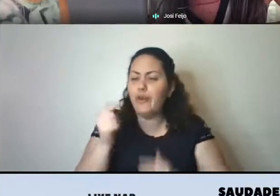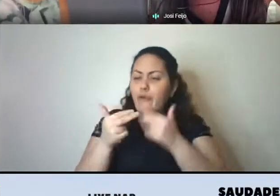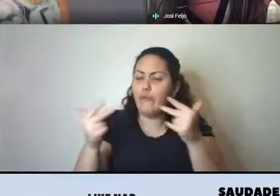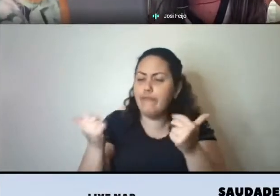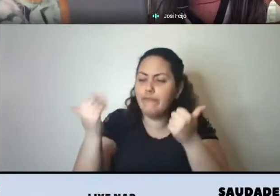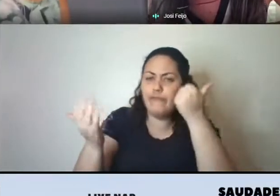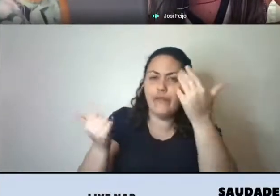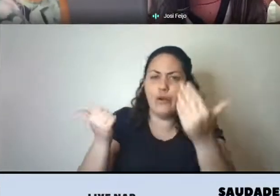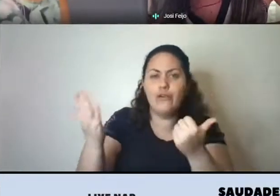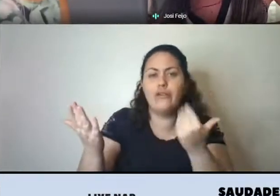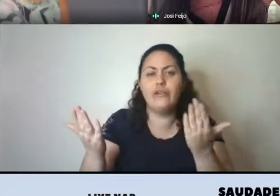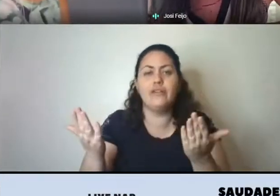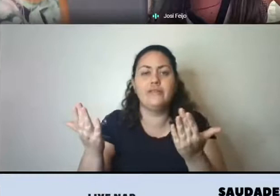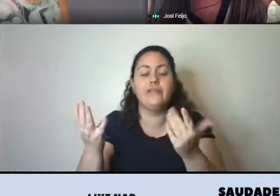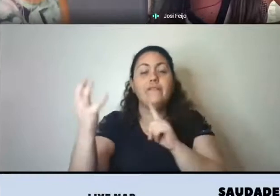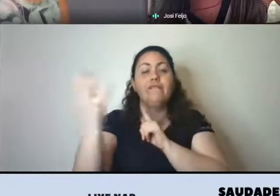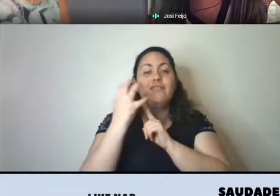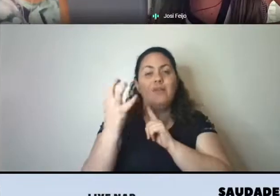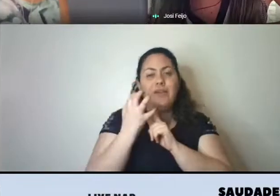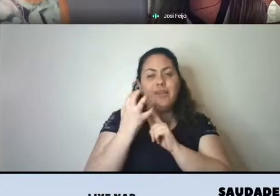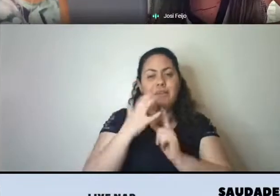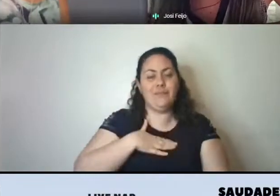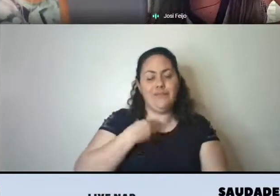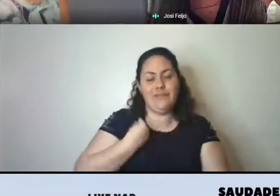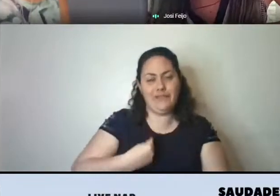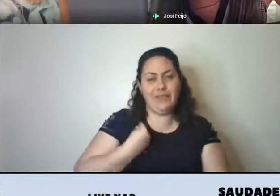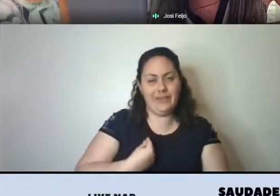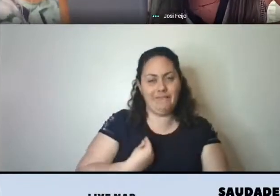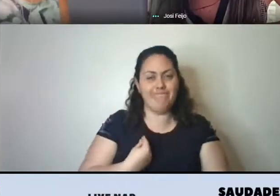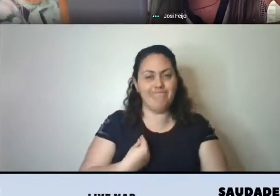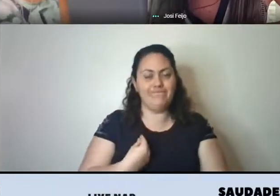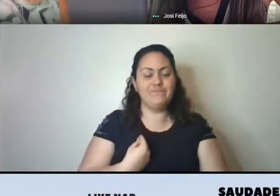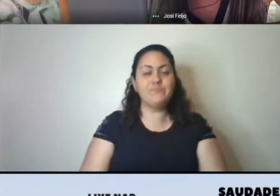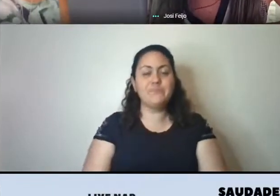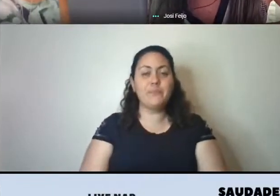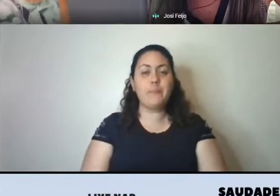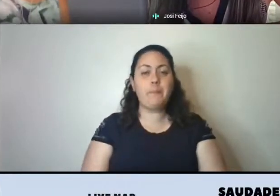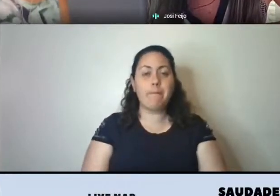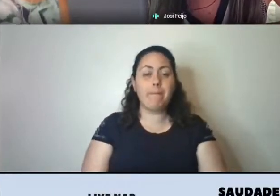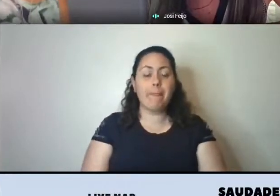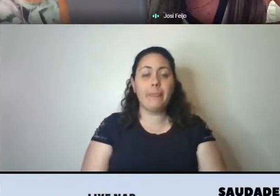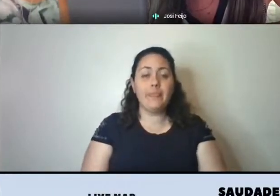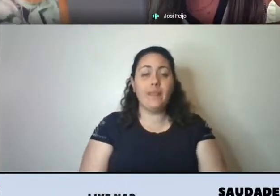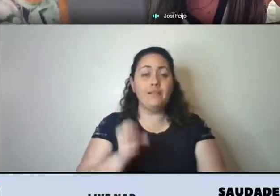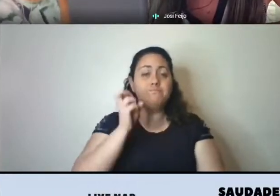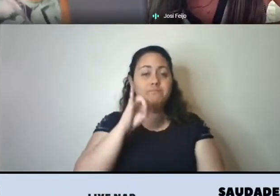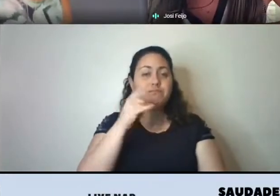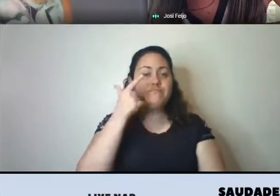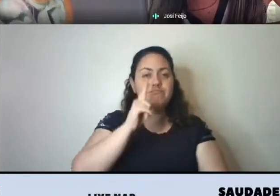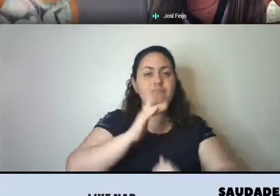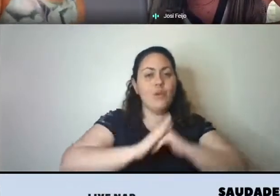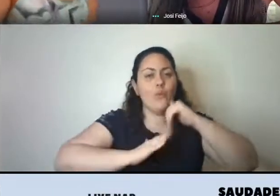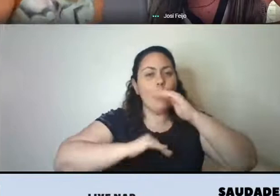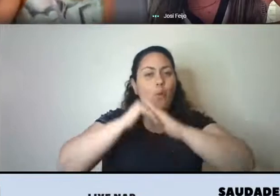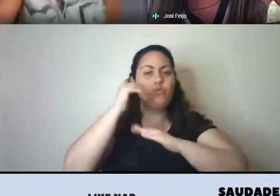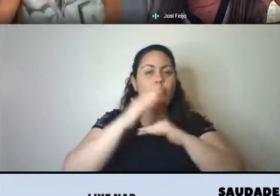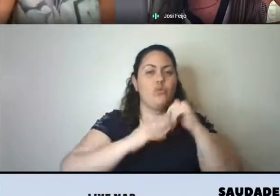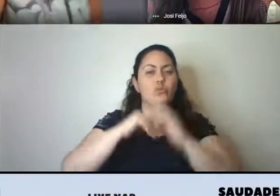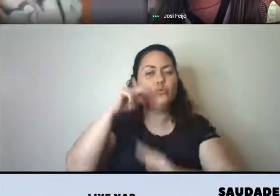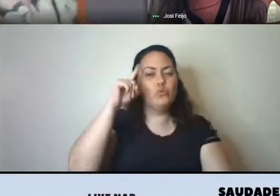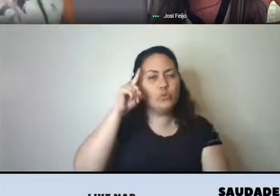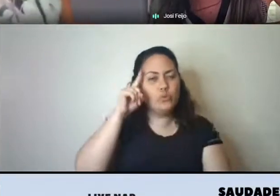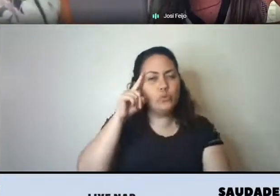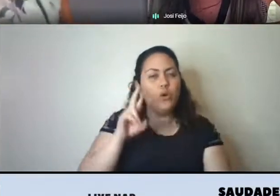elas podem influenciar na nossa vida. E se a gente conseguir construir uma rotina,